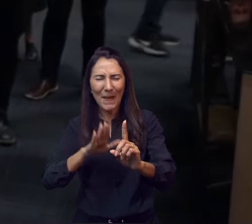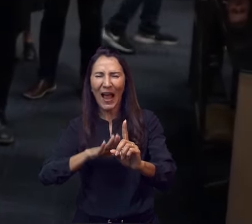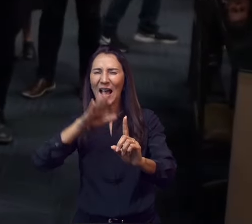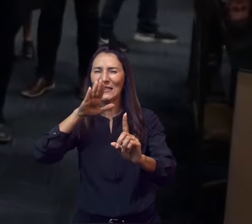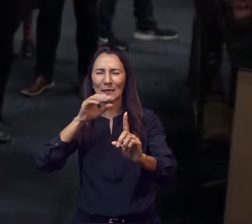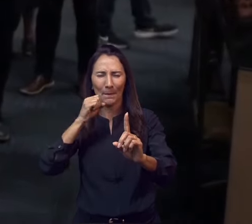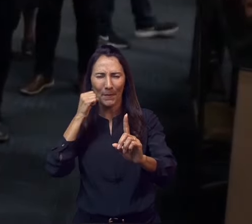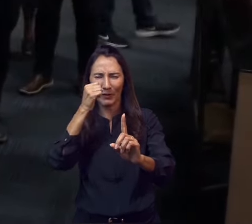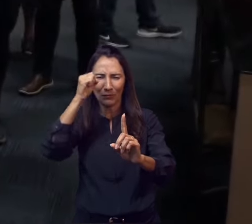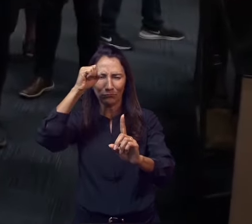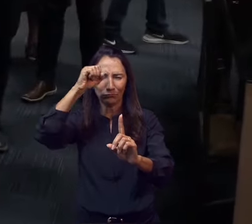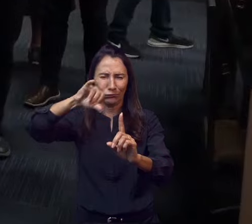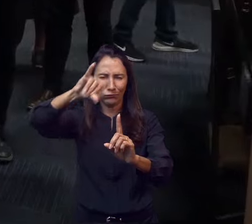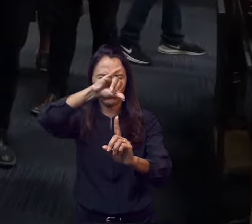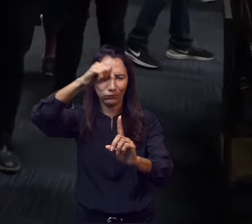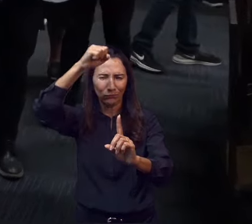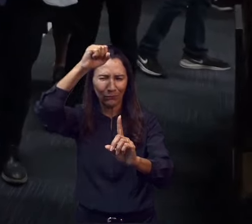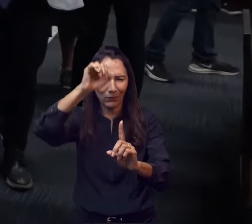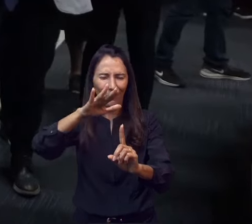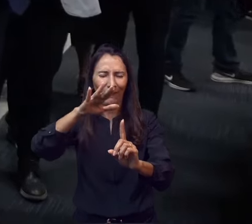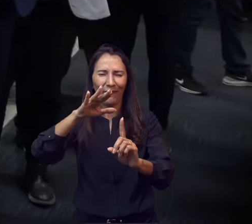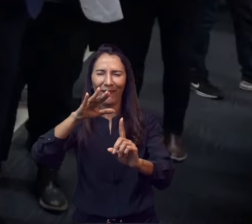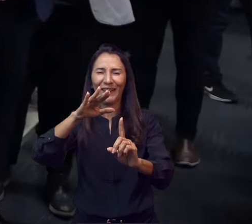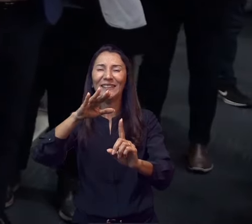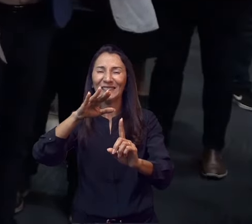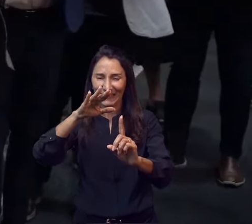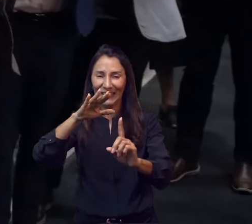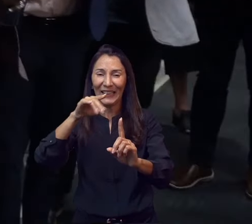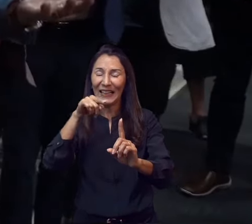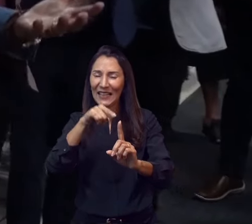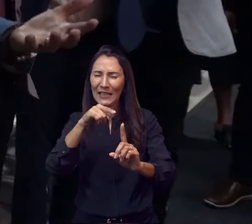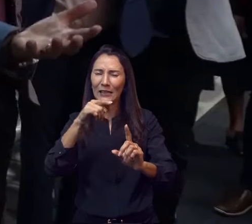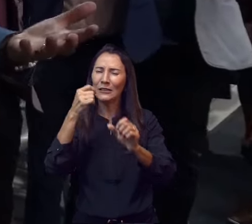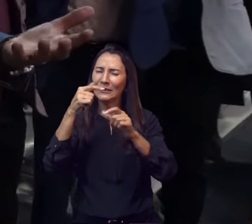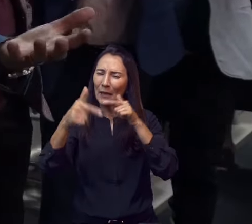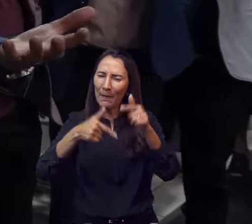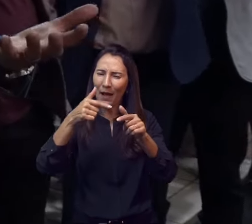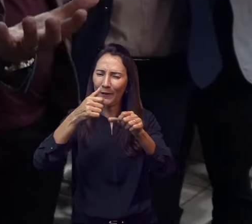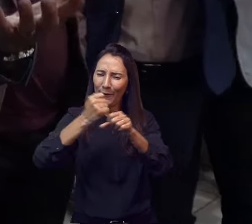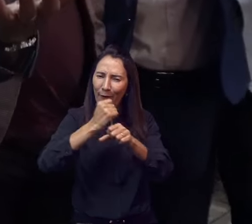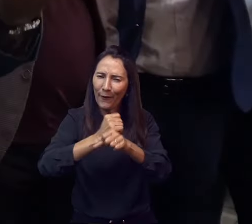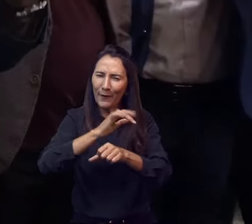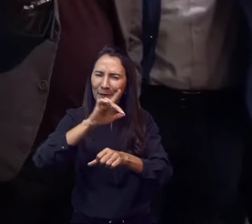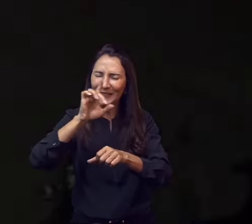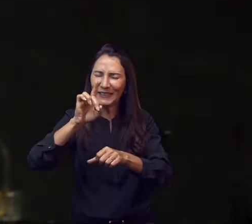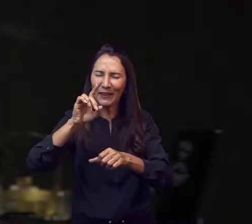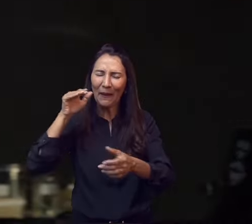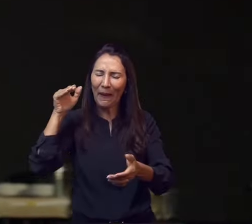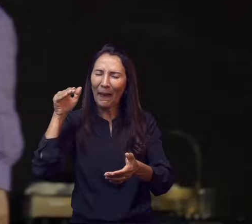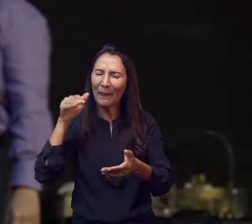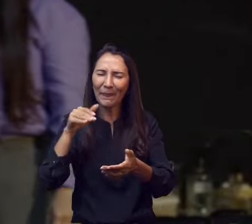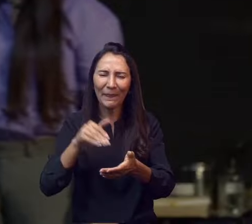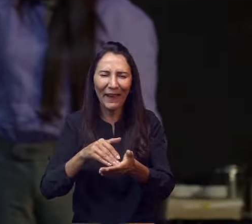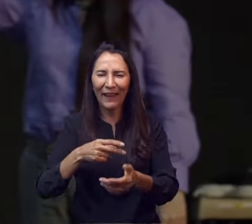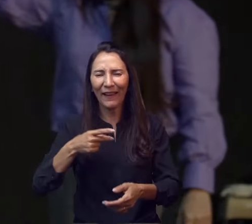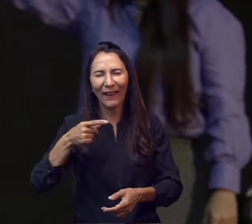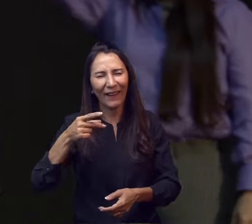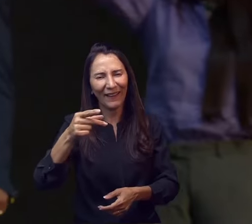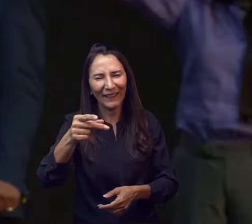e Senhor Deus as suas obras floresçam e vingam frutos para a vida eterna em nome de Jesus